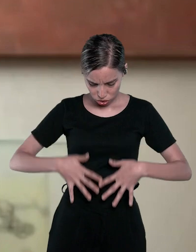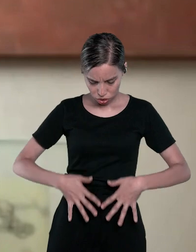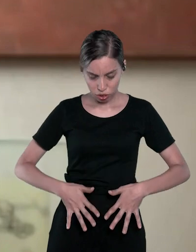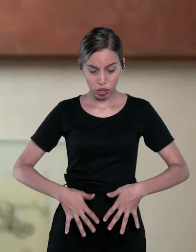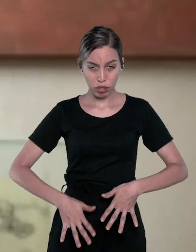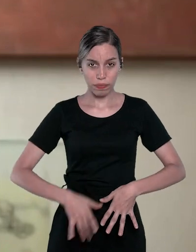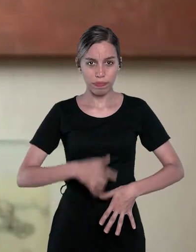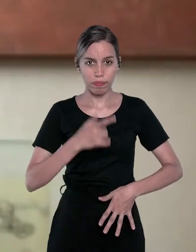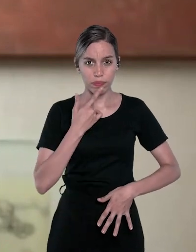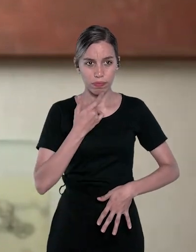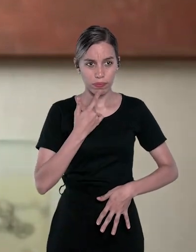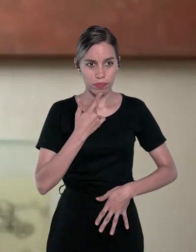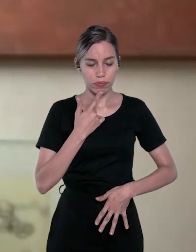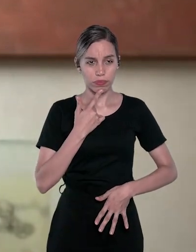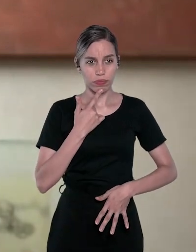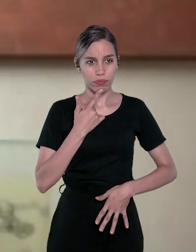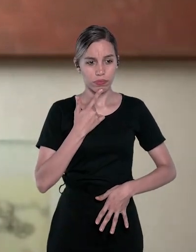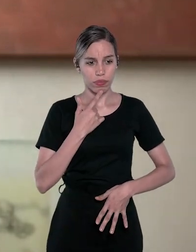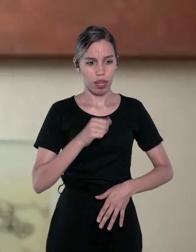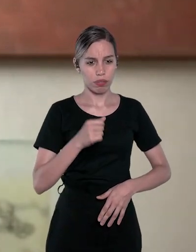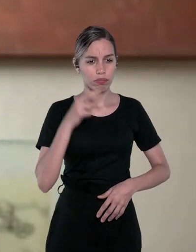o meu desejo.